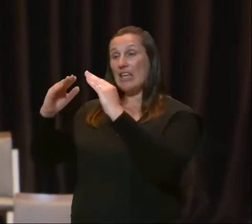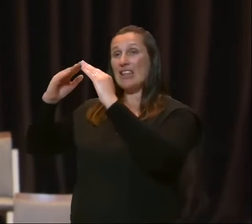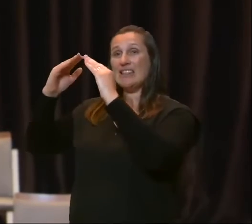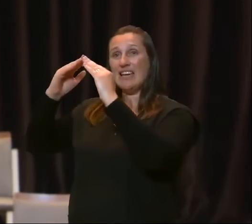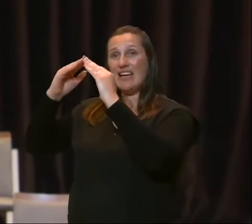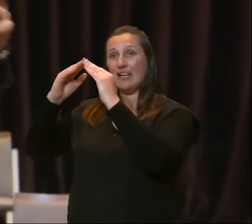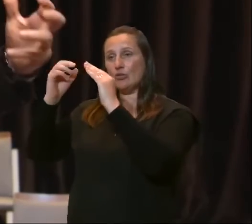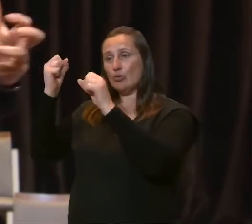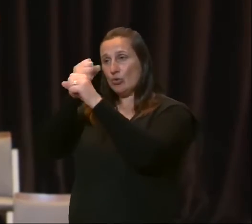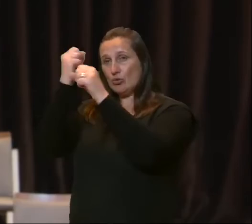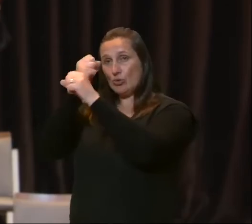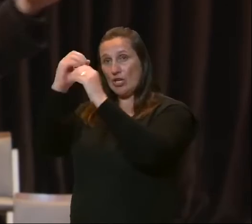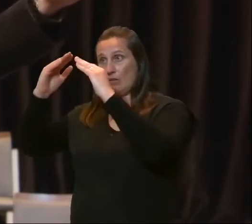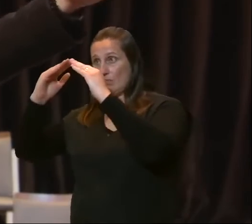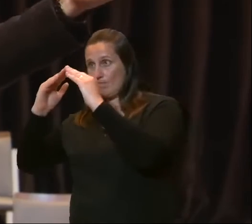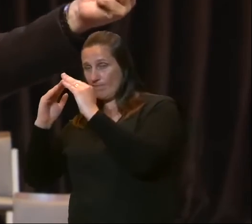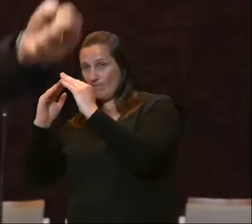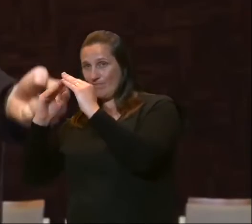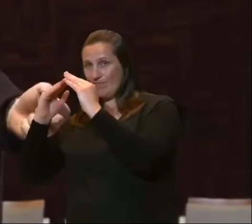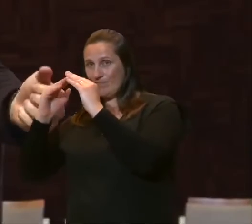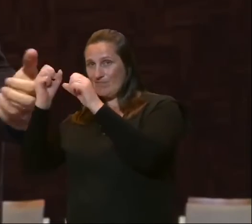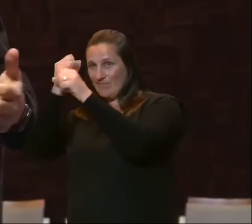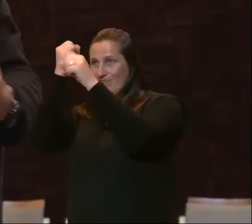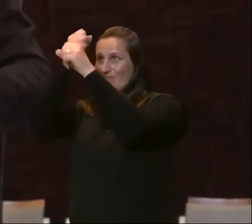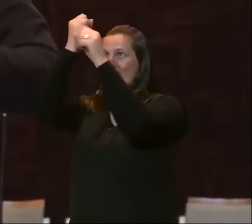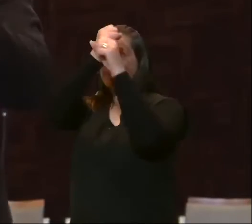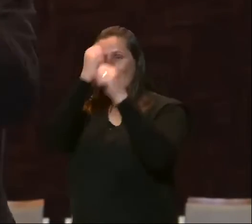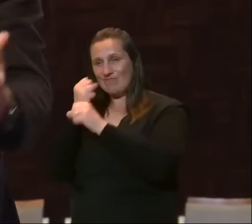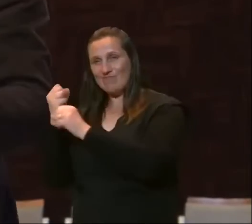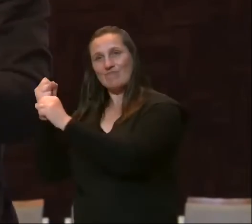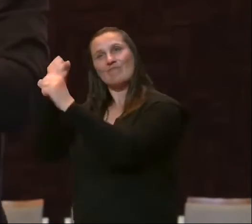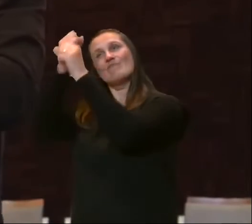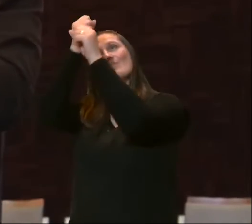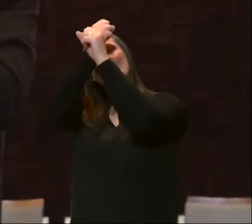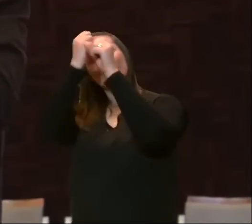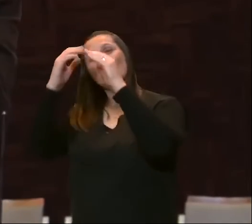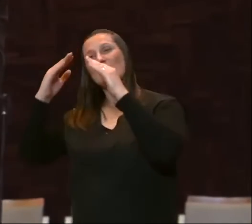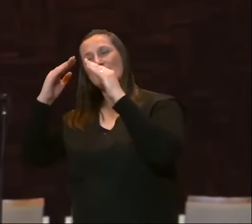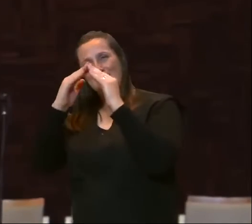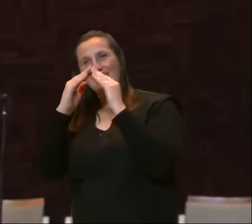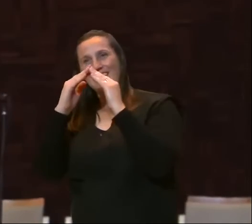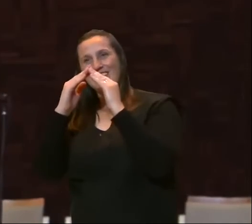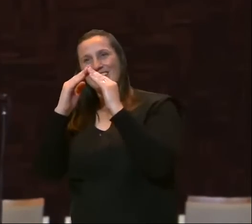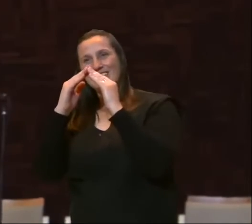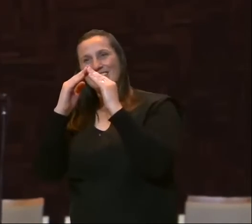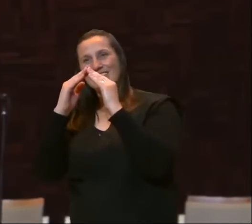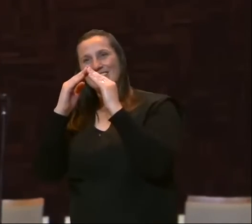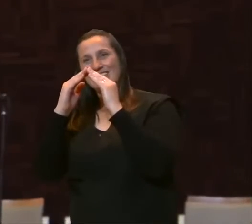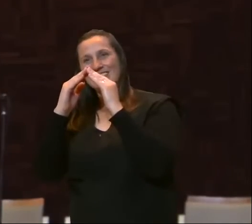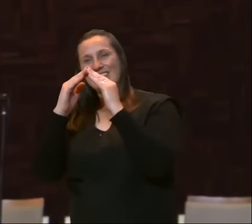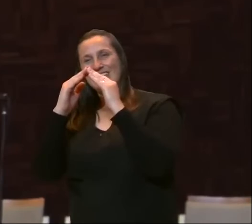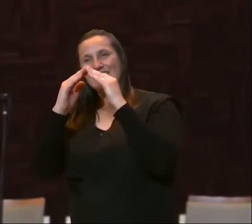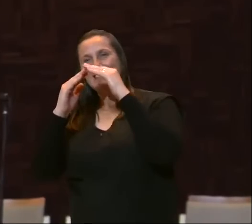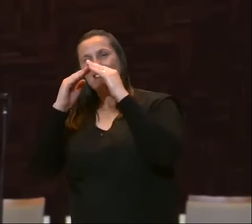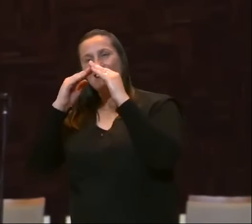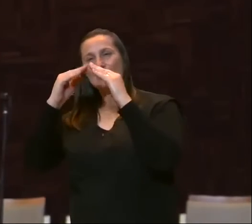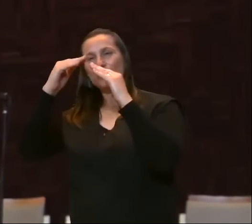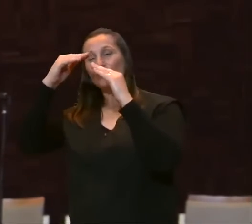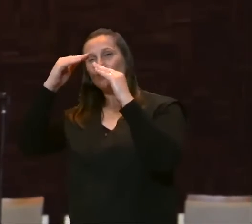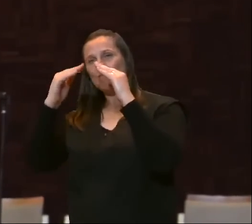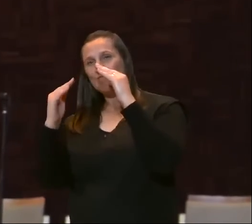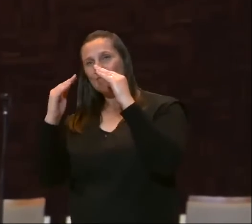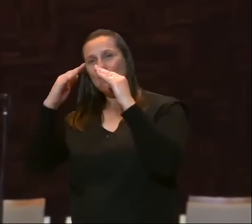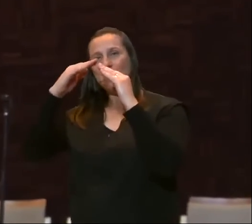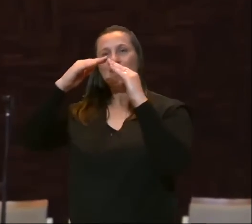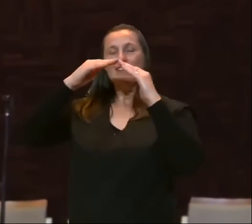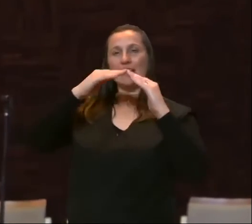Estava ganhando bem, a sua esposa incomodada com o chamado missionário, e ele construindo telhado. E aí veio um